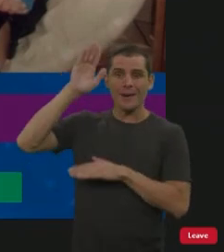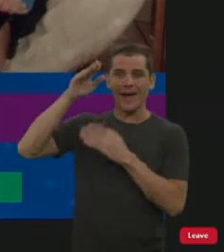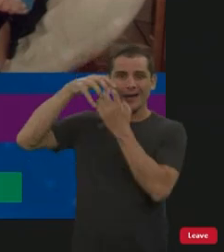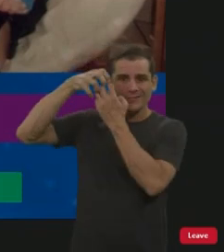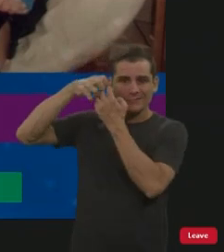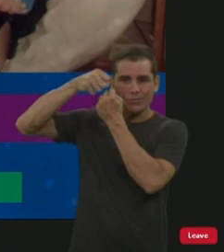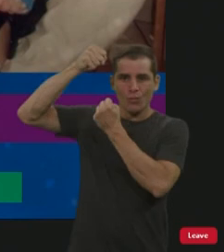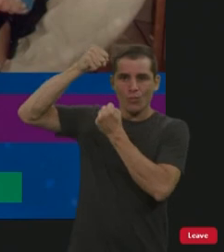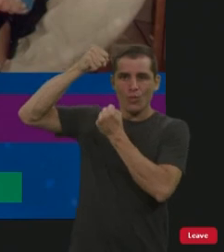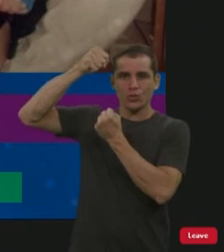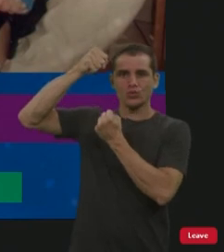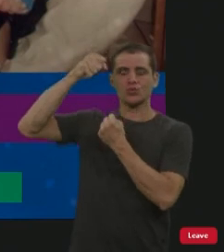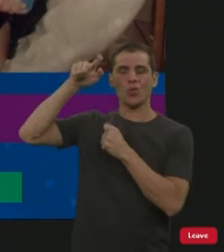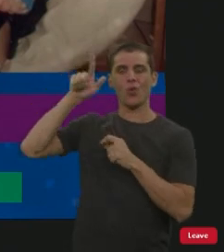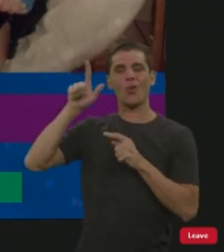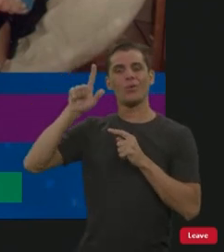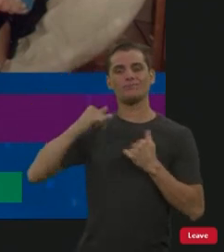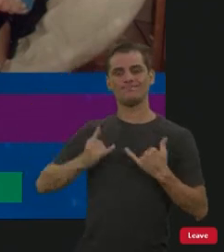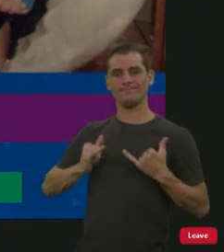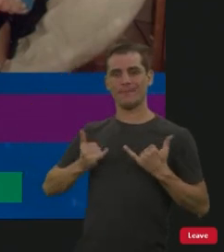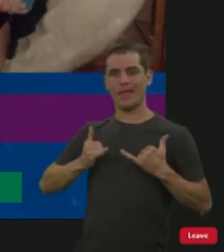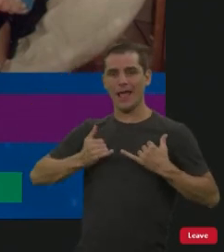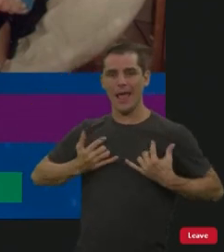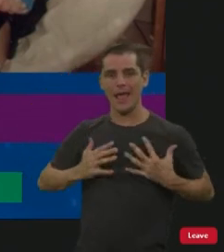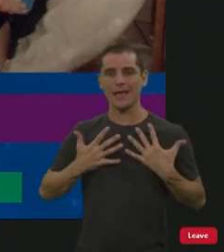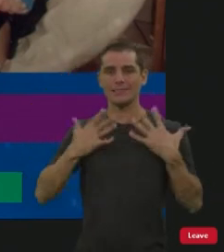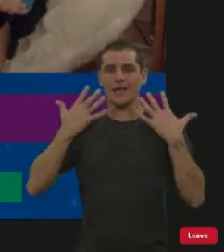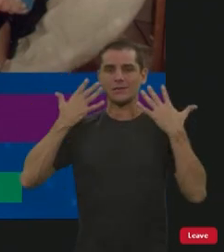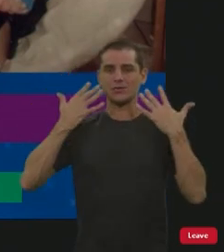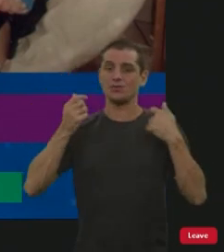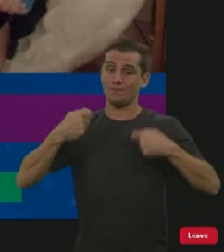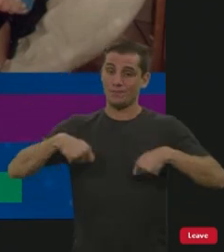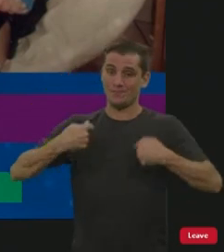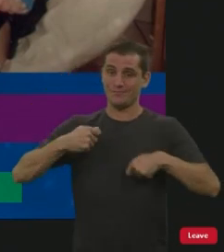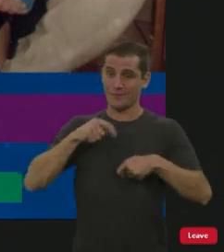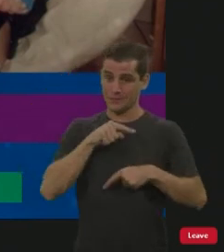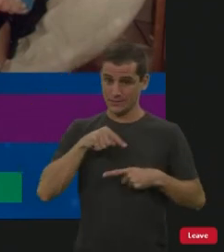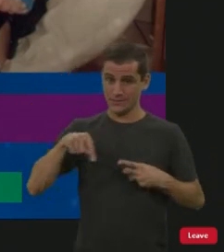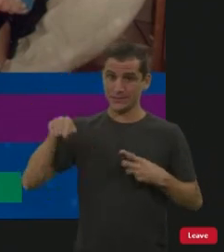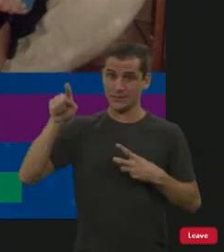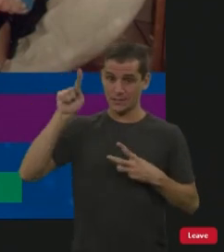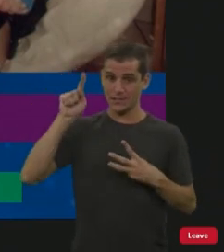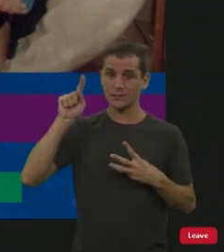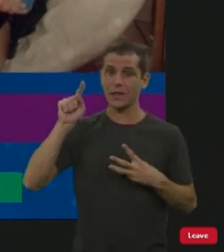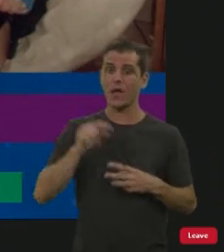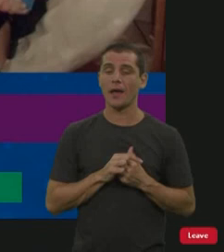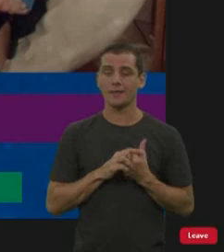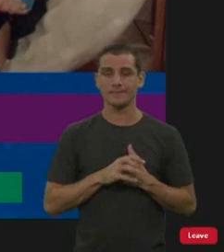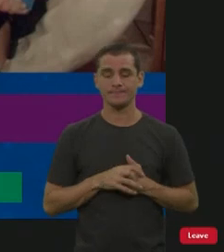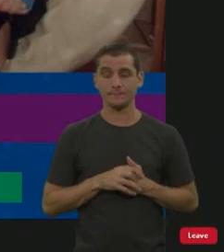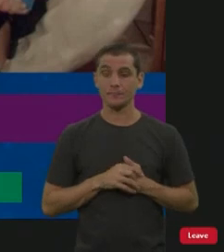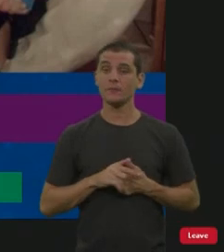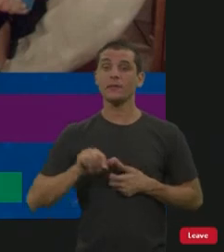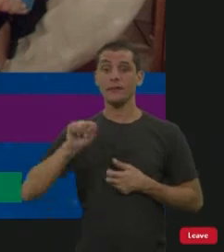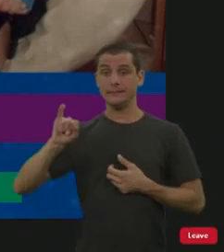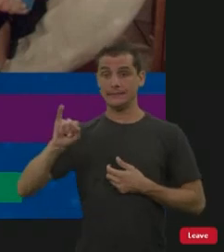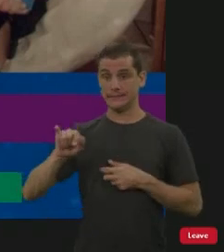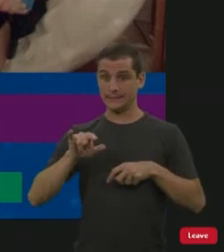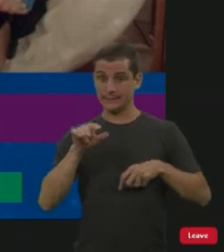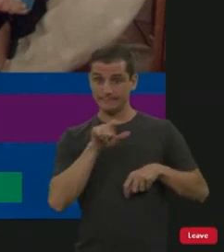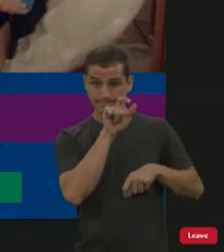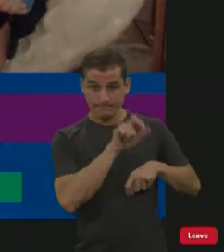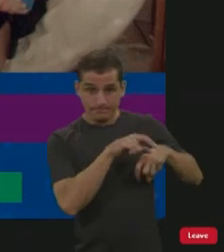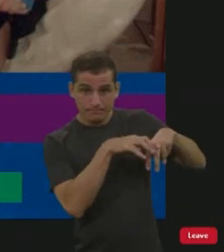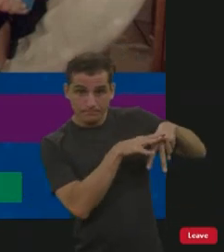E o que acontece? Se por acaso esse paciente ficar um período mais prolongado do que ele tolera